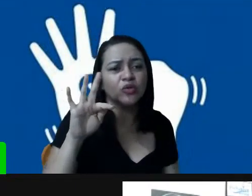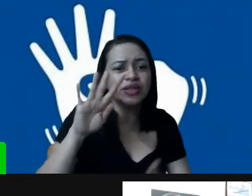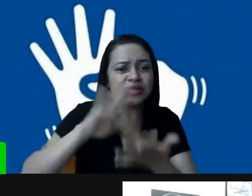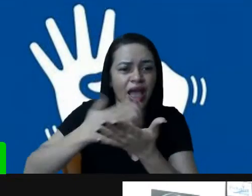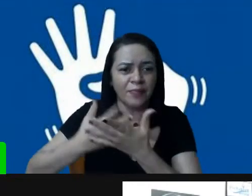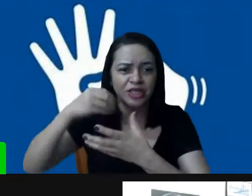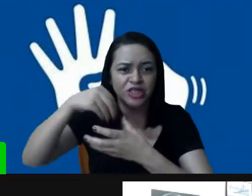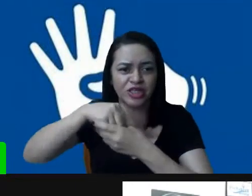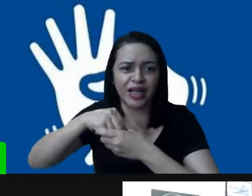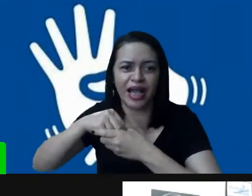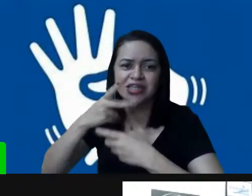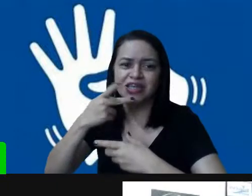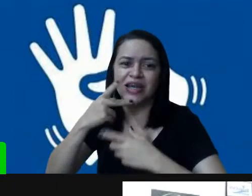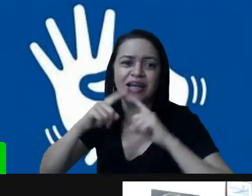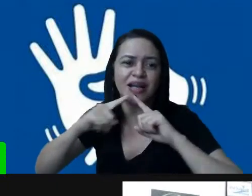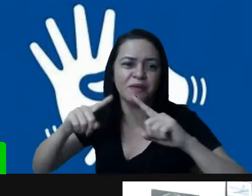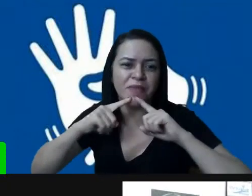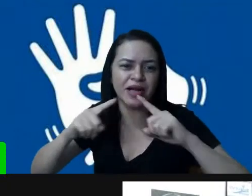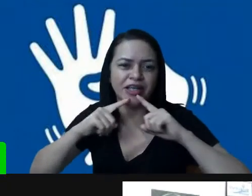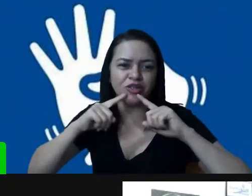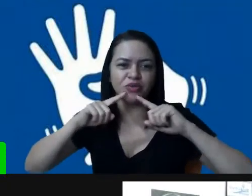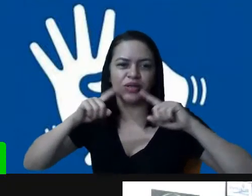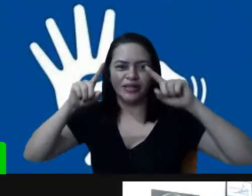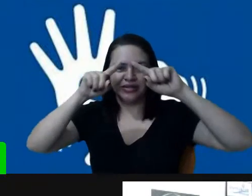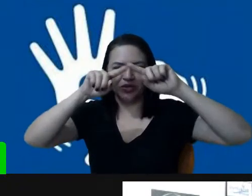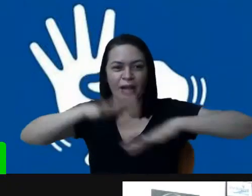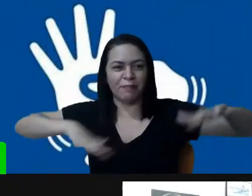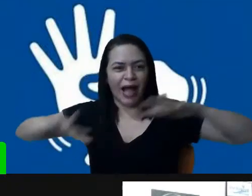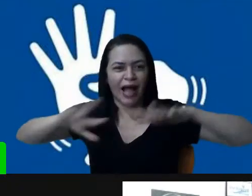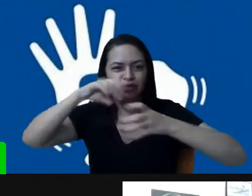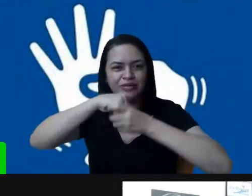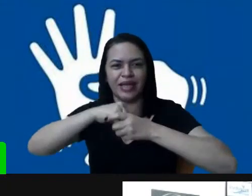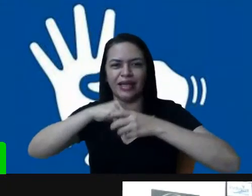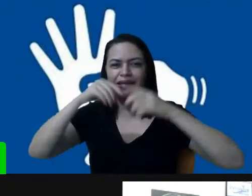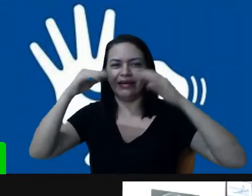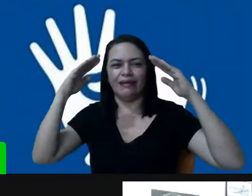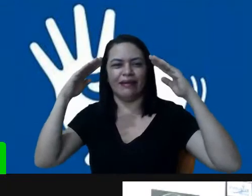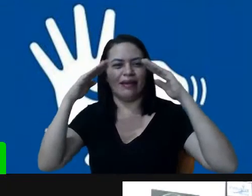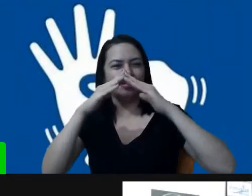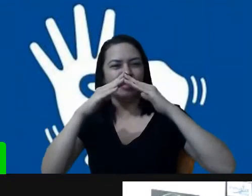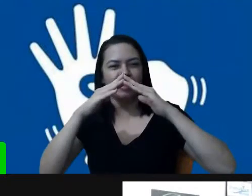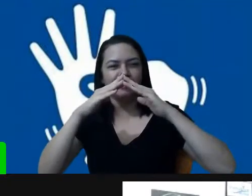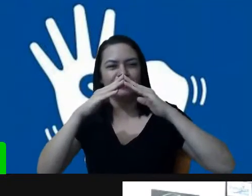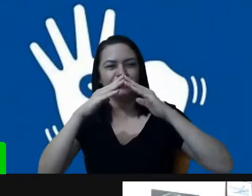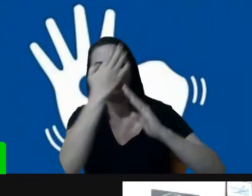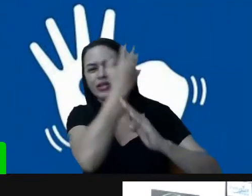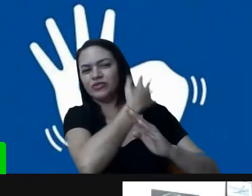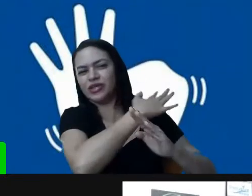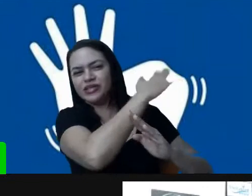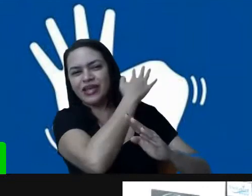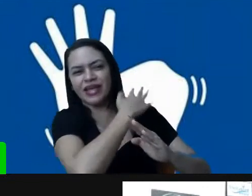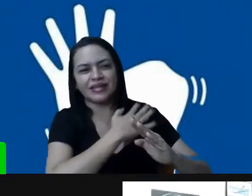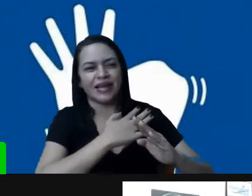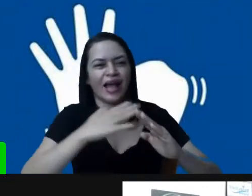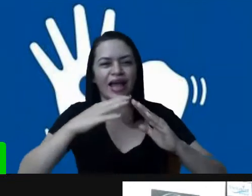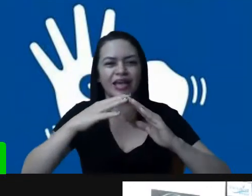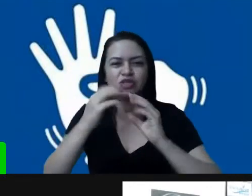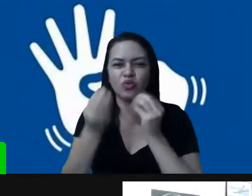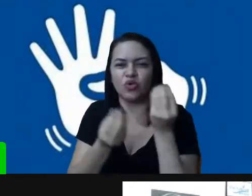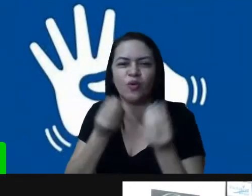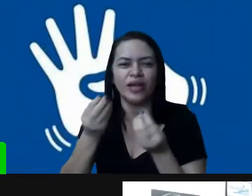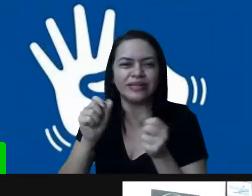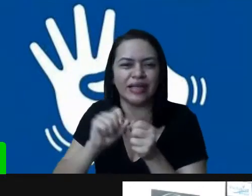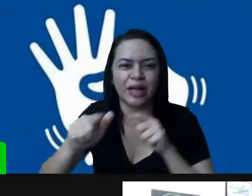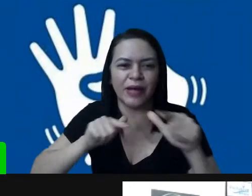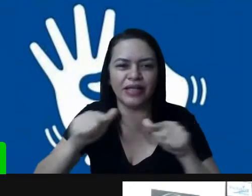do intérprete em casa reclamando do trabalho dele, do que tem atrás, do